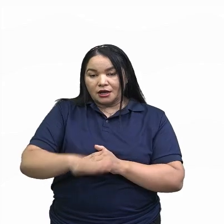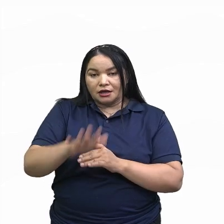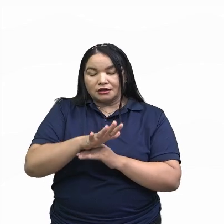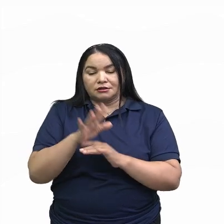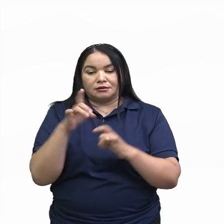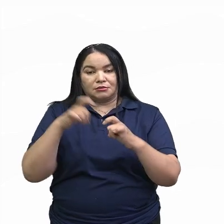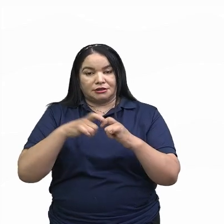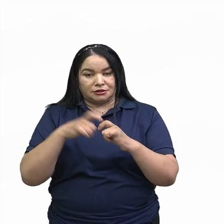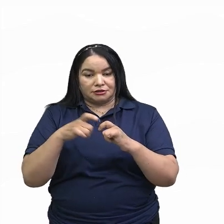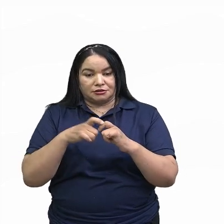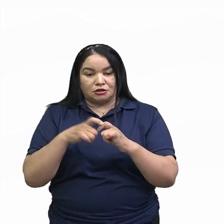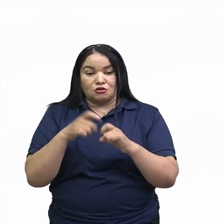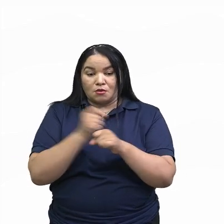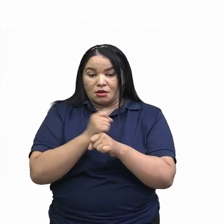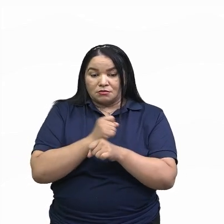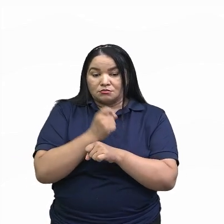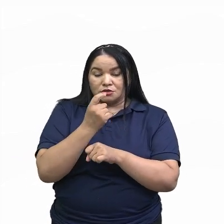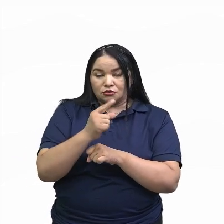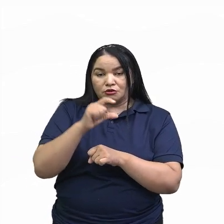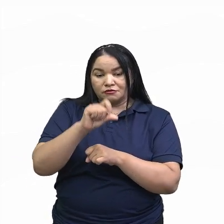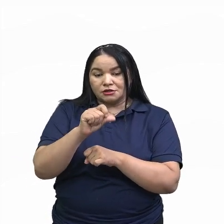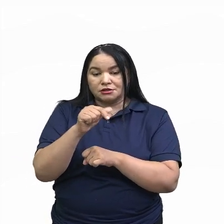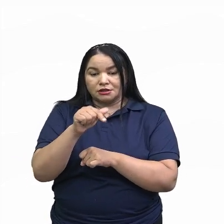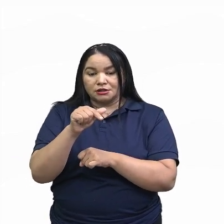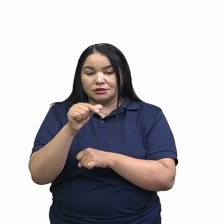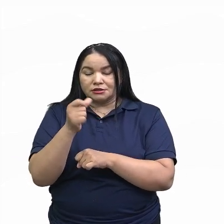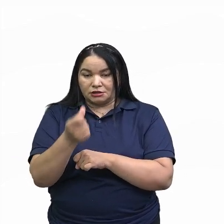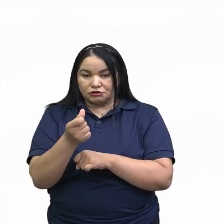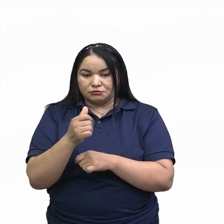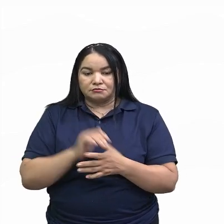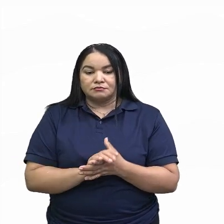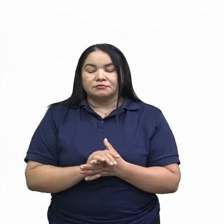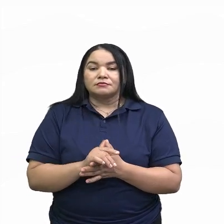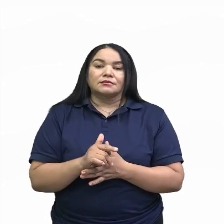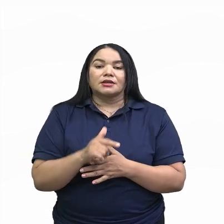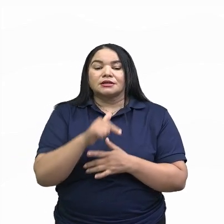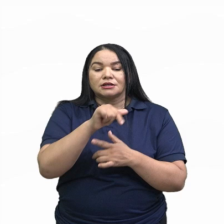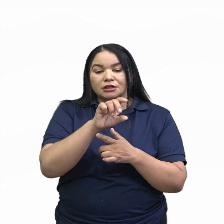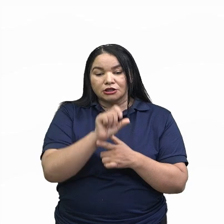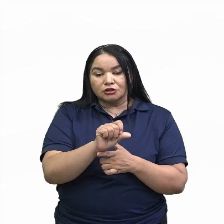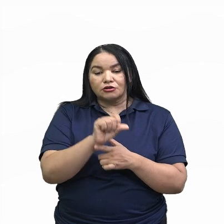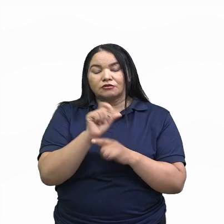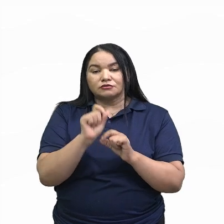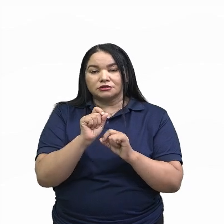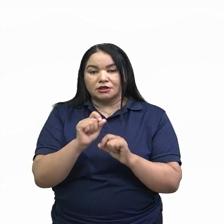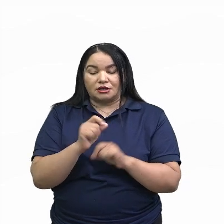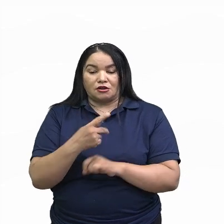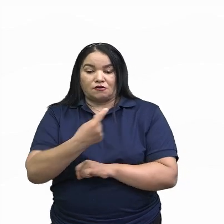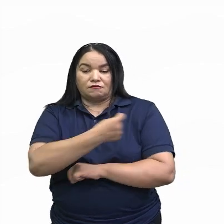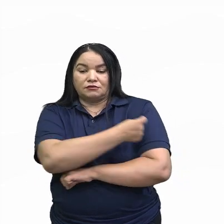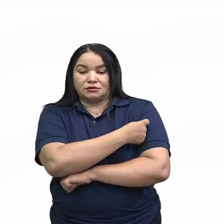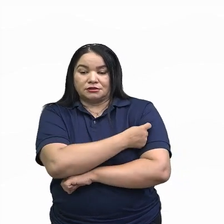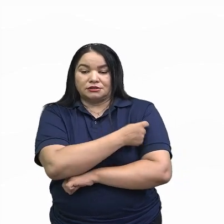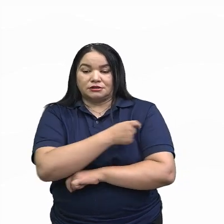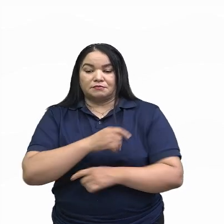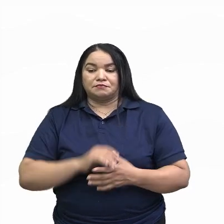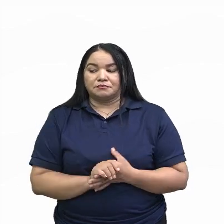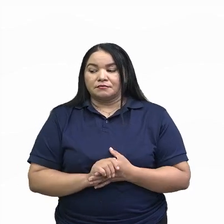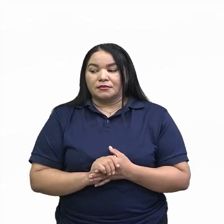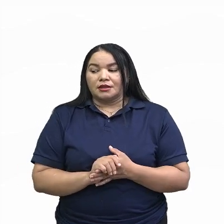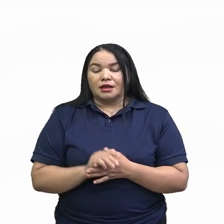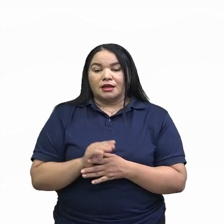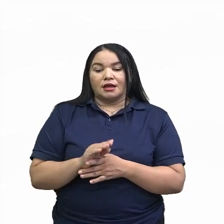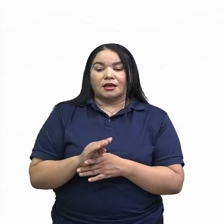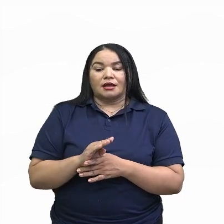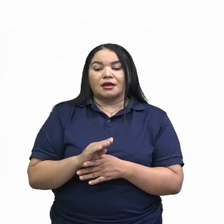tá? E isso foi em 1976. Em 79, foi desenvolvida a vacina contra a hepatite B. Em 80,